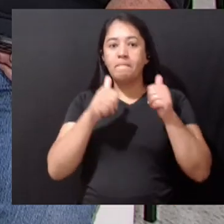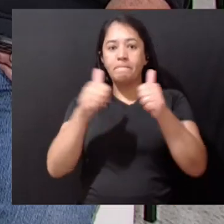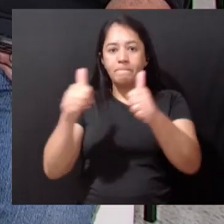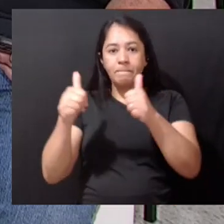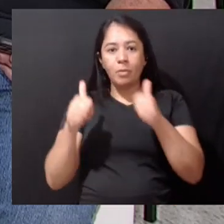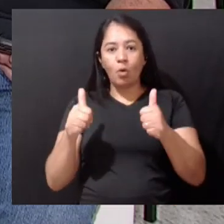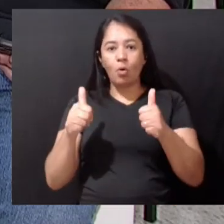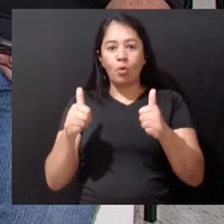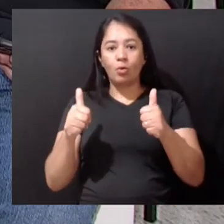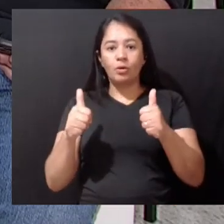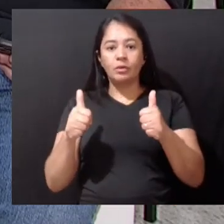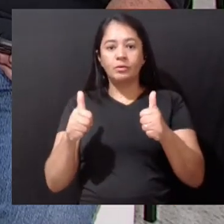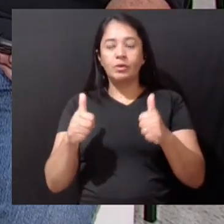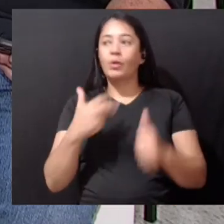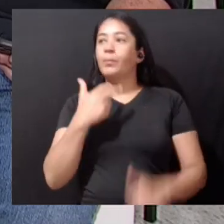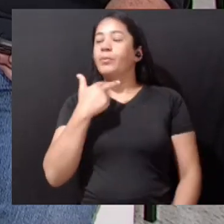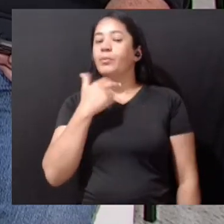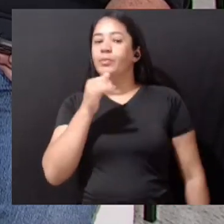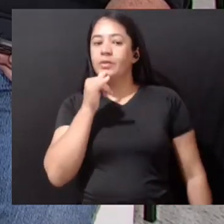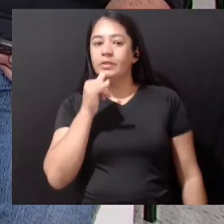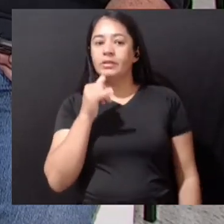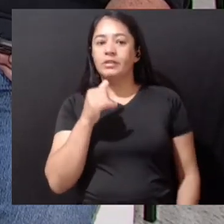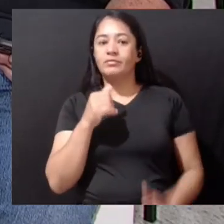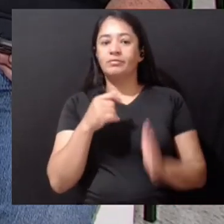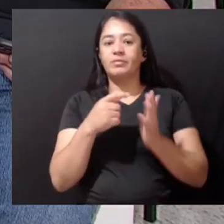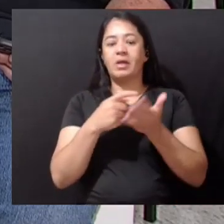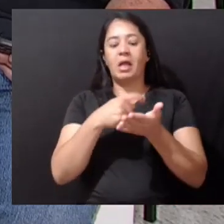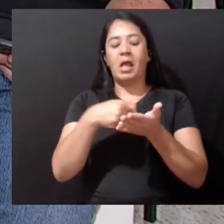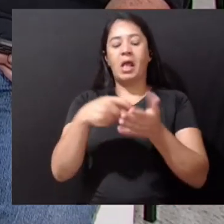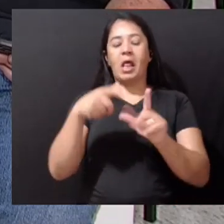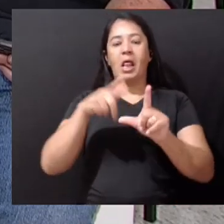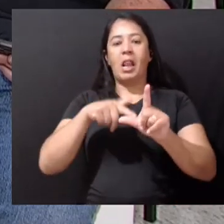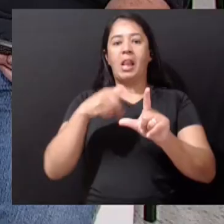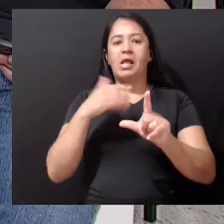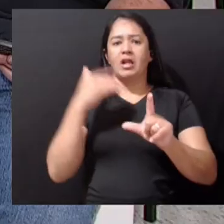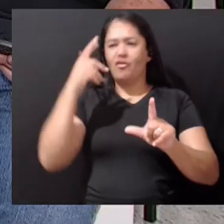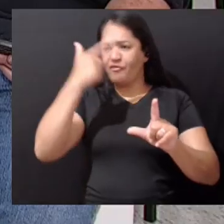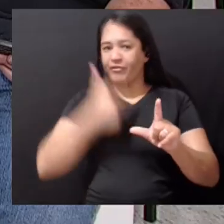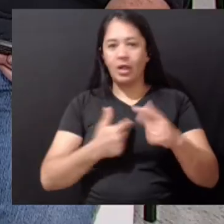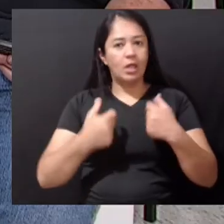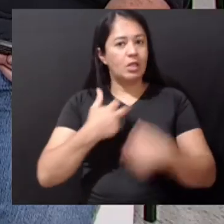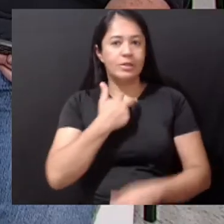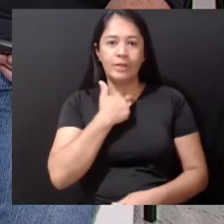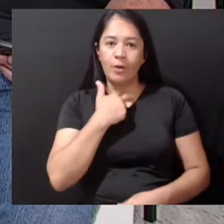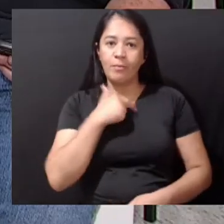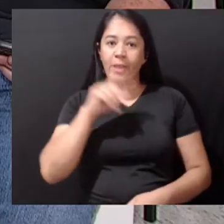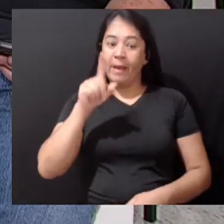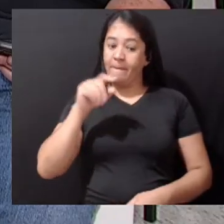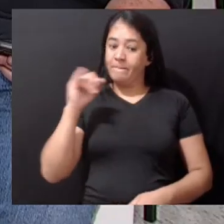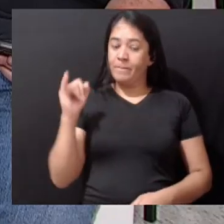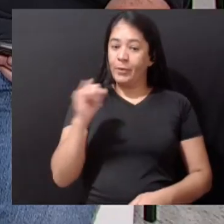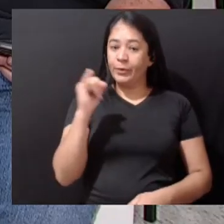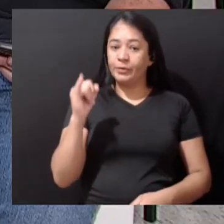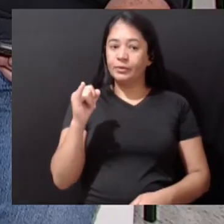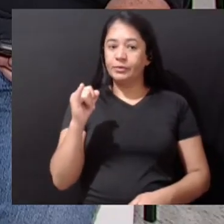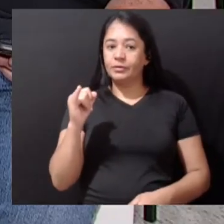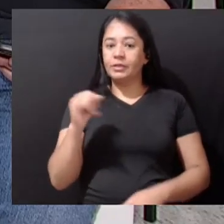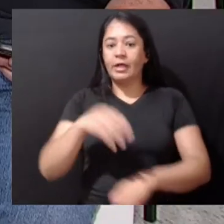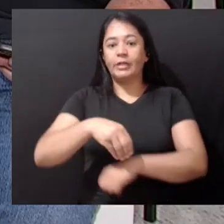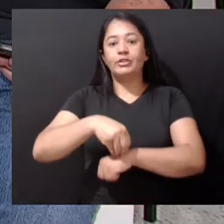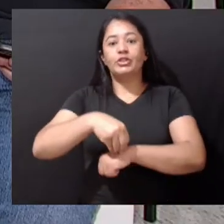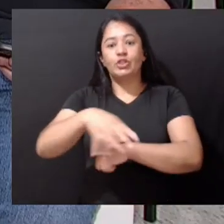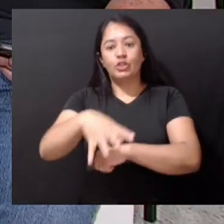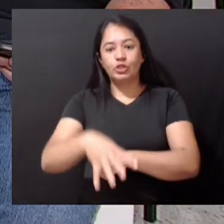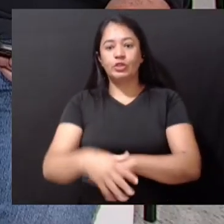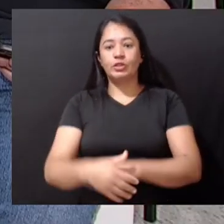por exemplo, ter uma letra ilegível, já são coisas que são importantes e são dicas que fazem